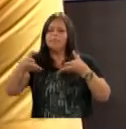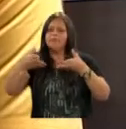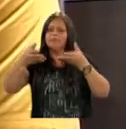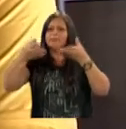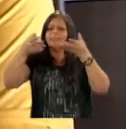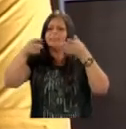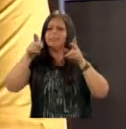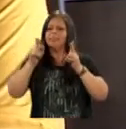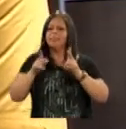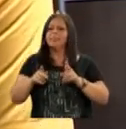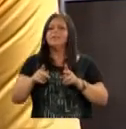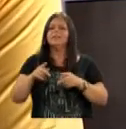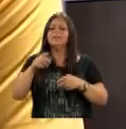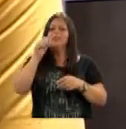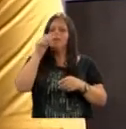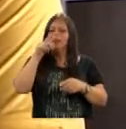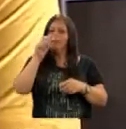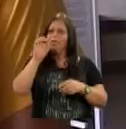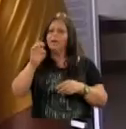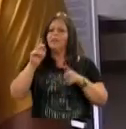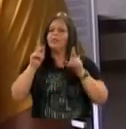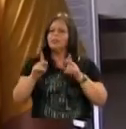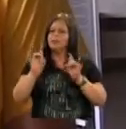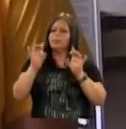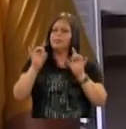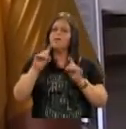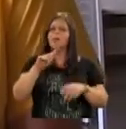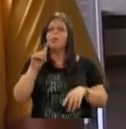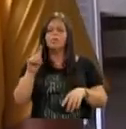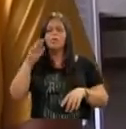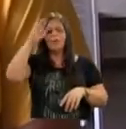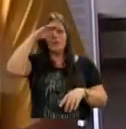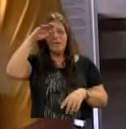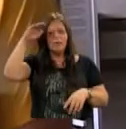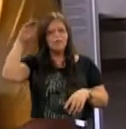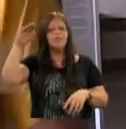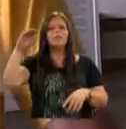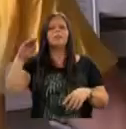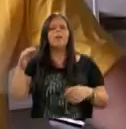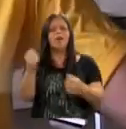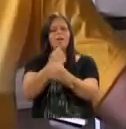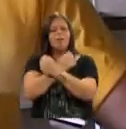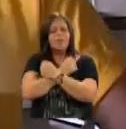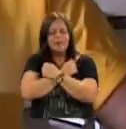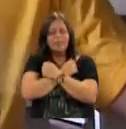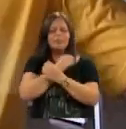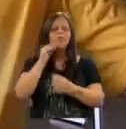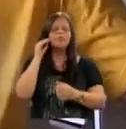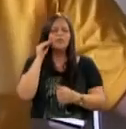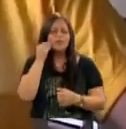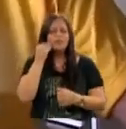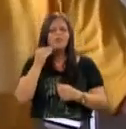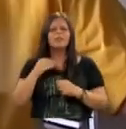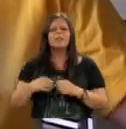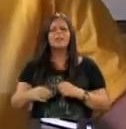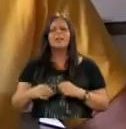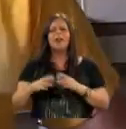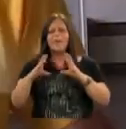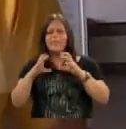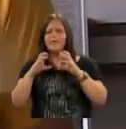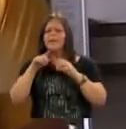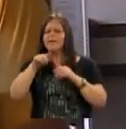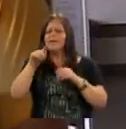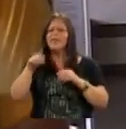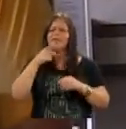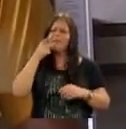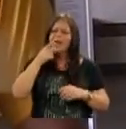atendida pelas apaes pessoa especial não os alunos se abraçam vigente beija brinca com eles o tempo todo fala se